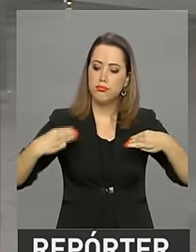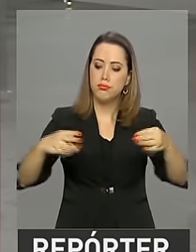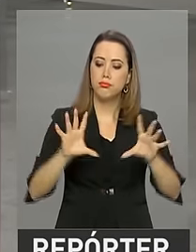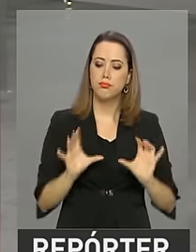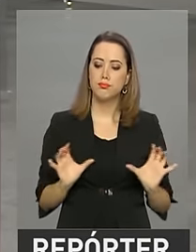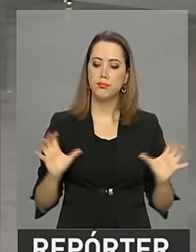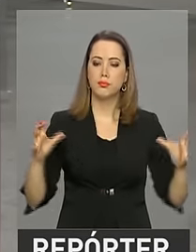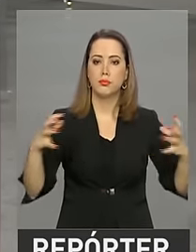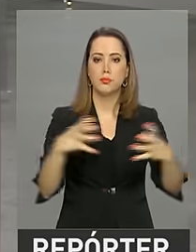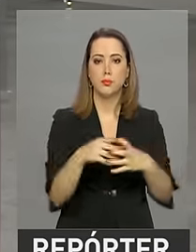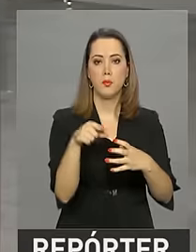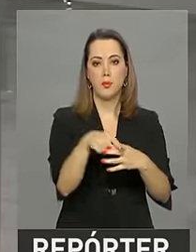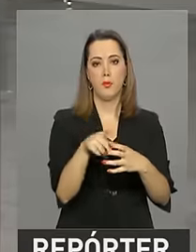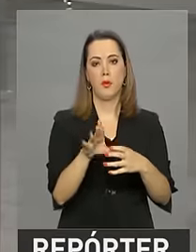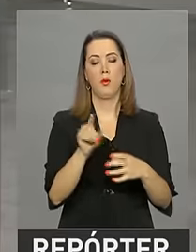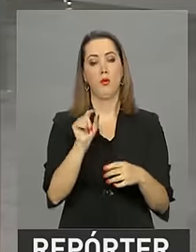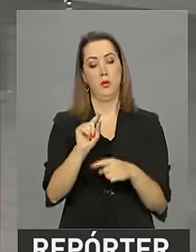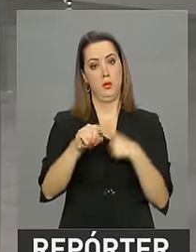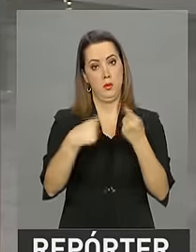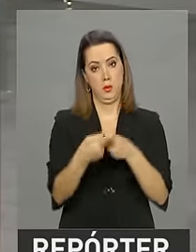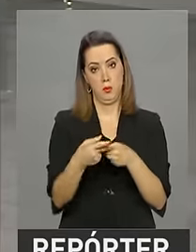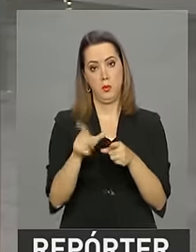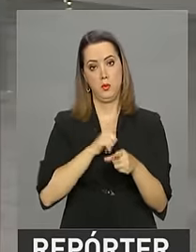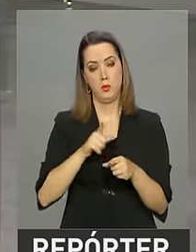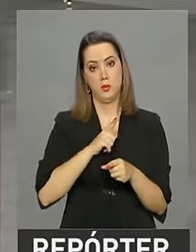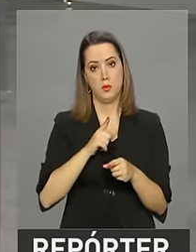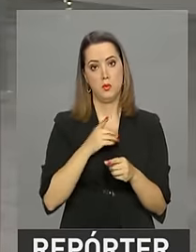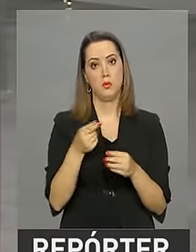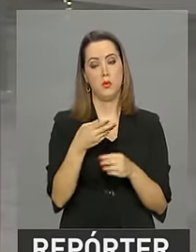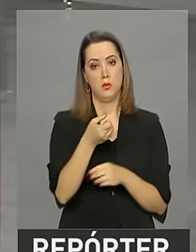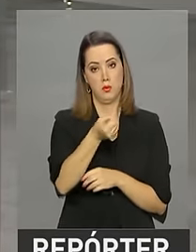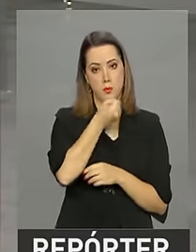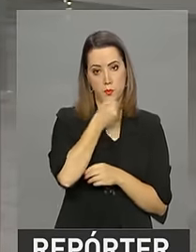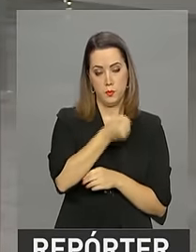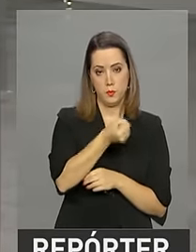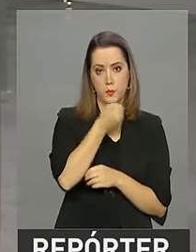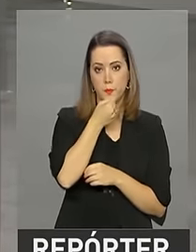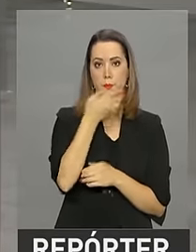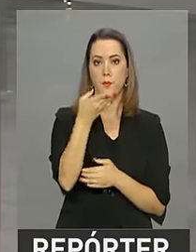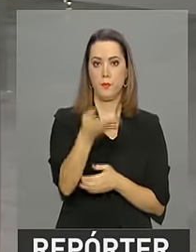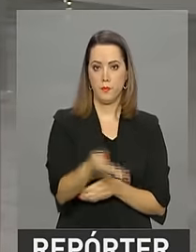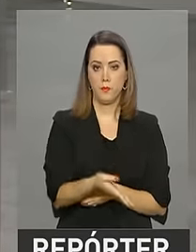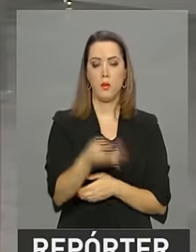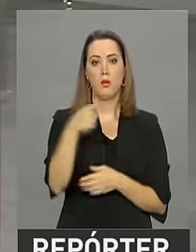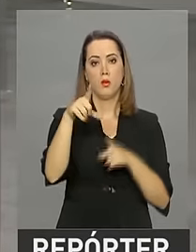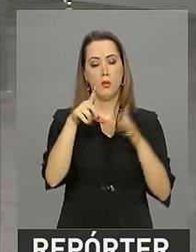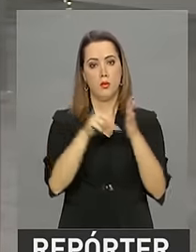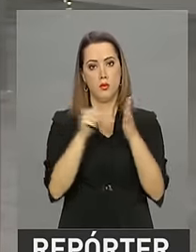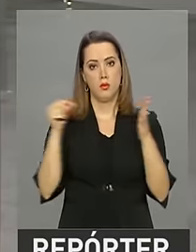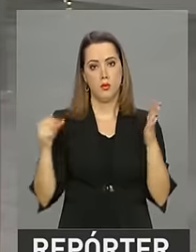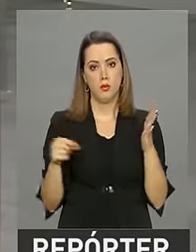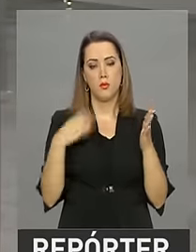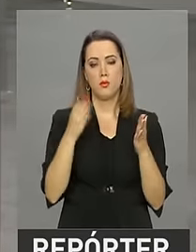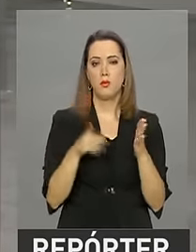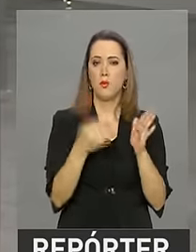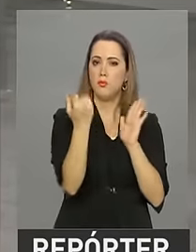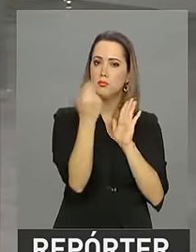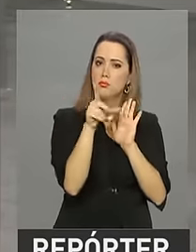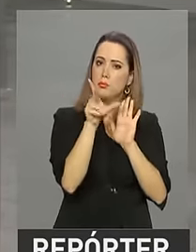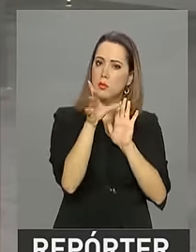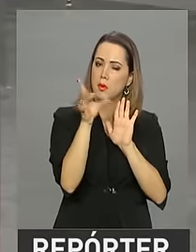presidente Michel Temer e na sequência devem conceder uma entrevista coletiva de imprensa aqui no palácio Planalto para